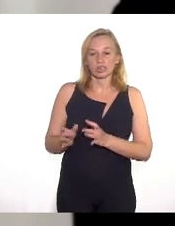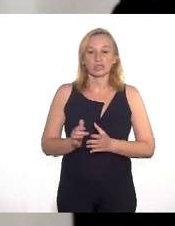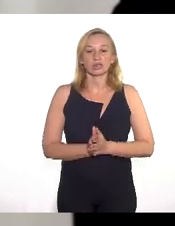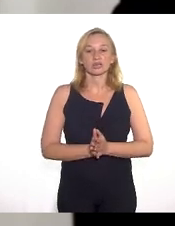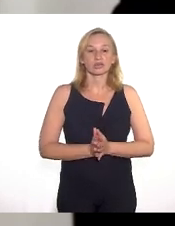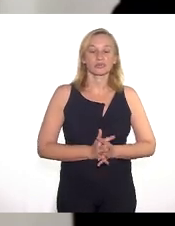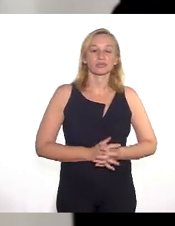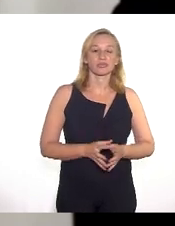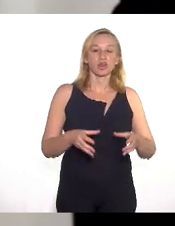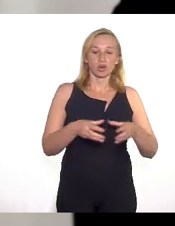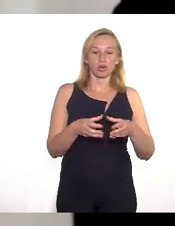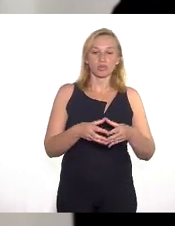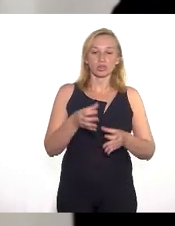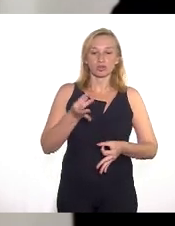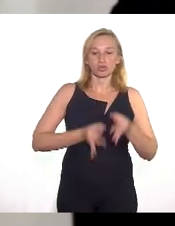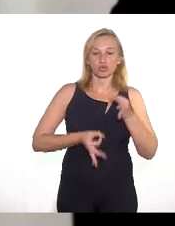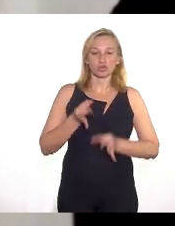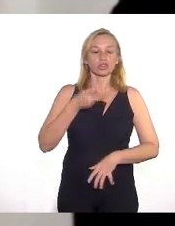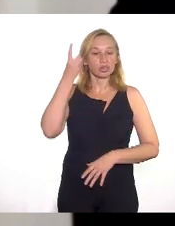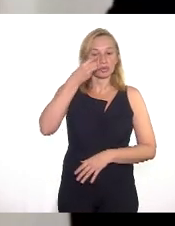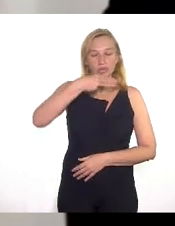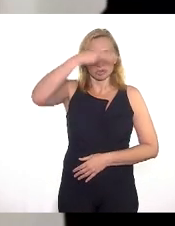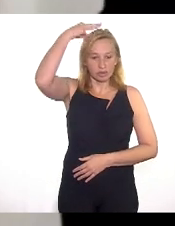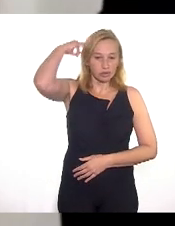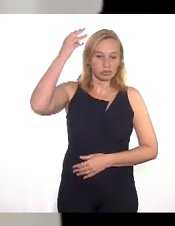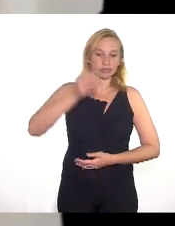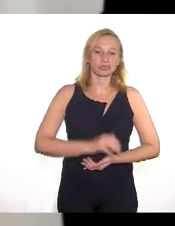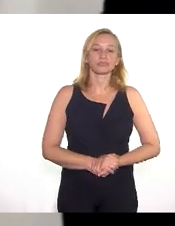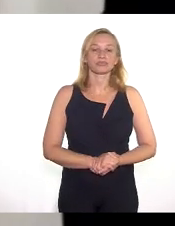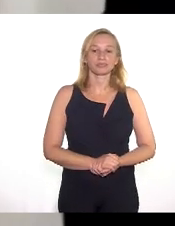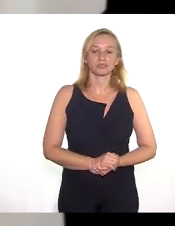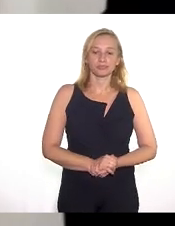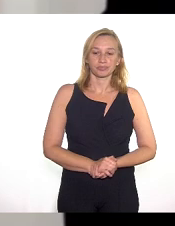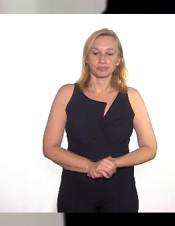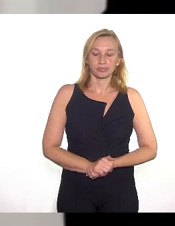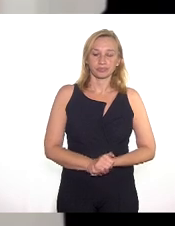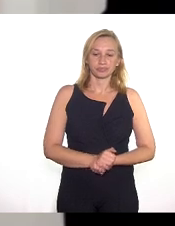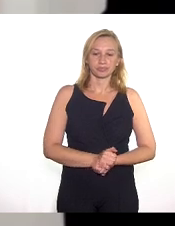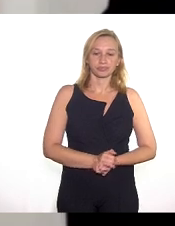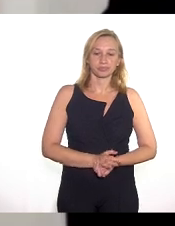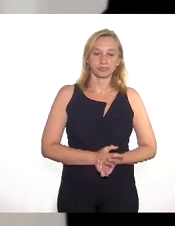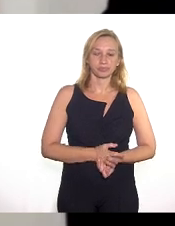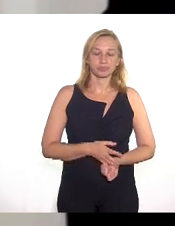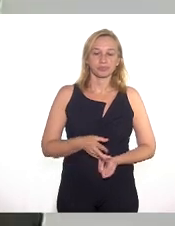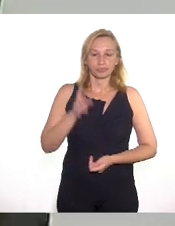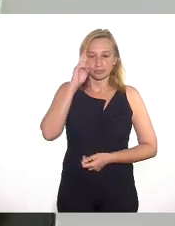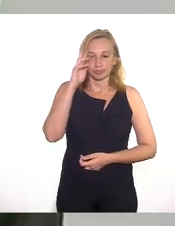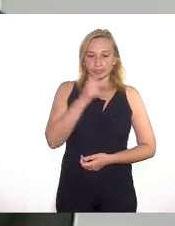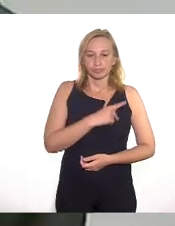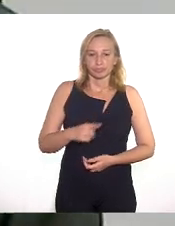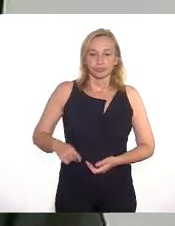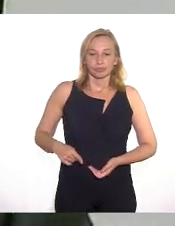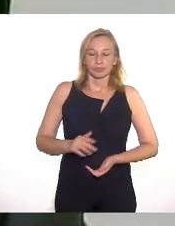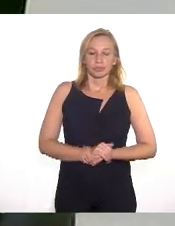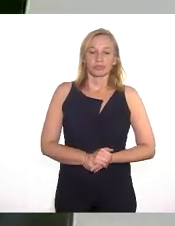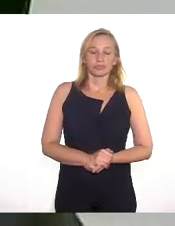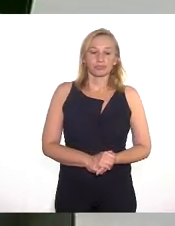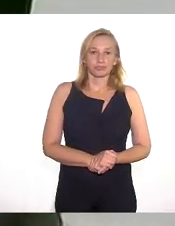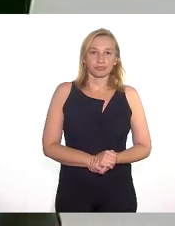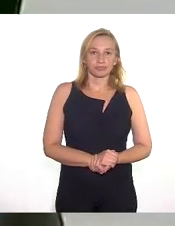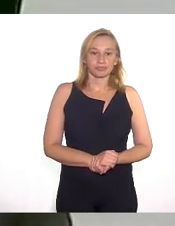Justiça, deputado Márcio Pacheco. Presidente, o